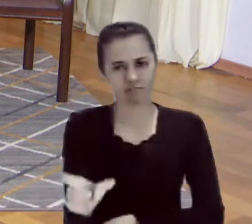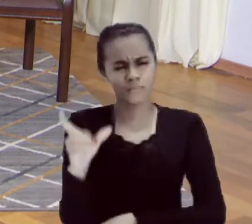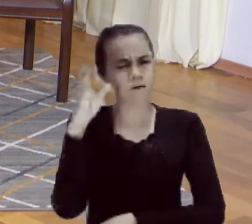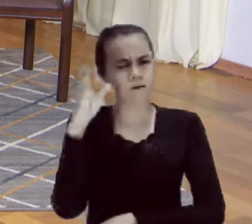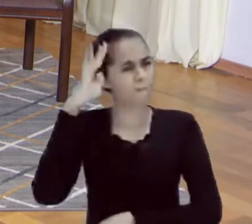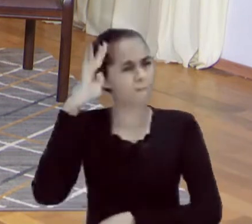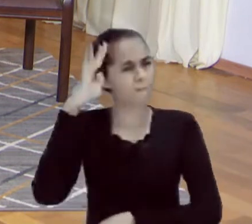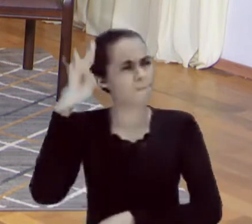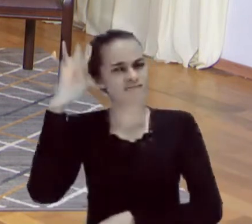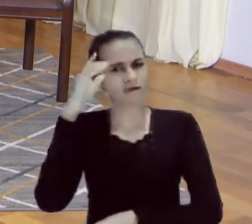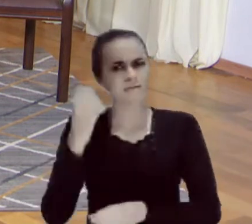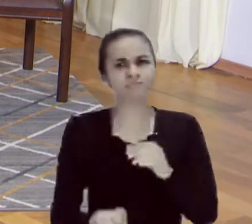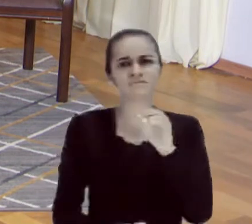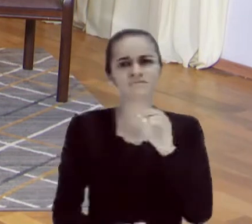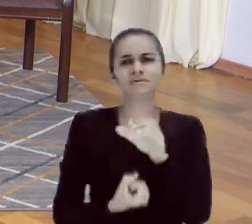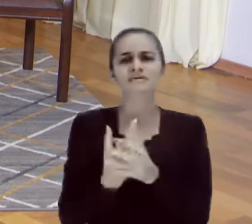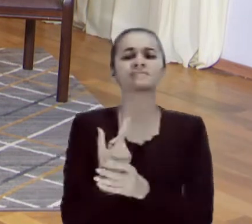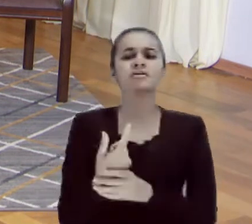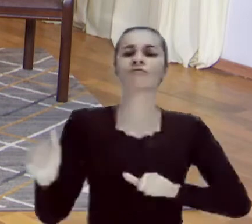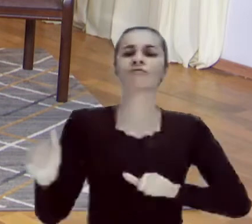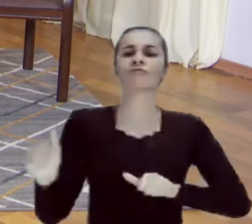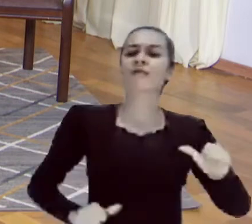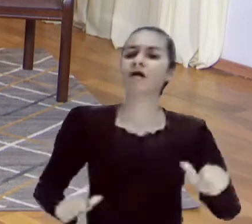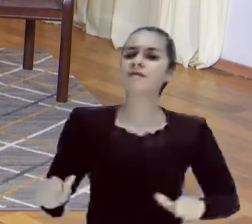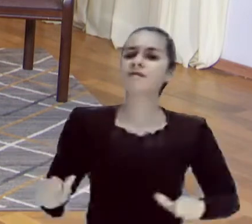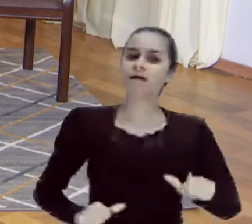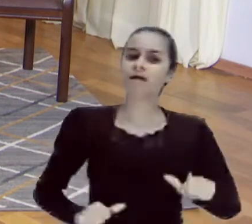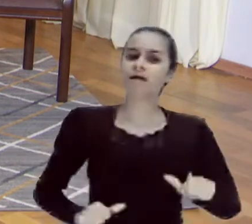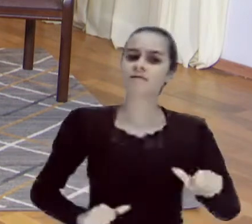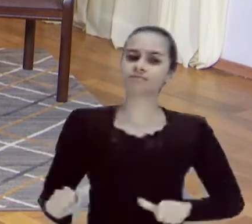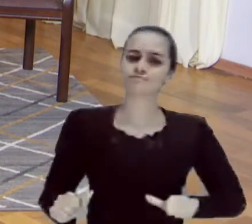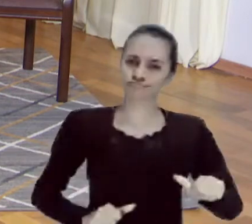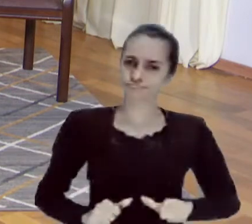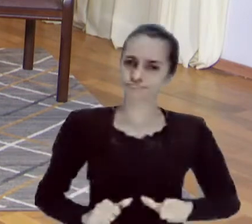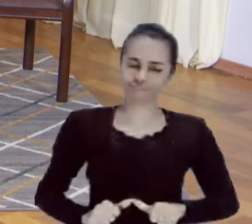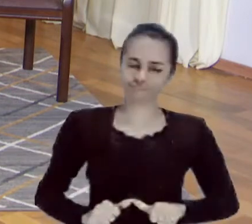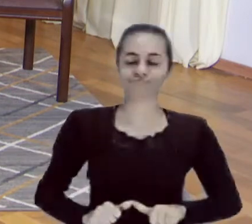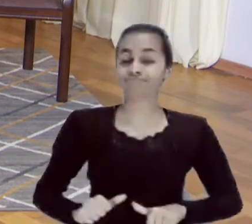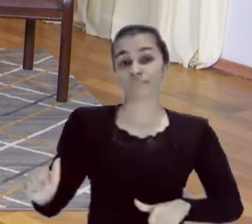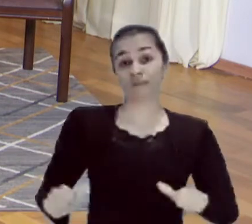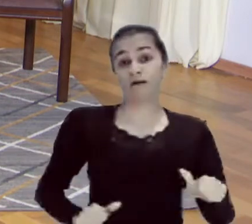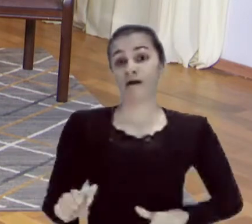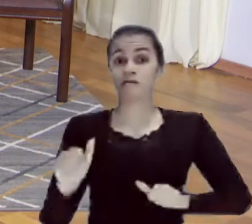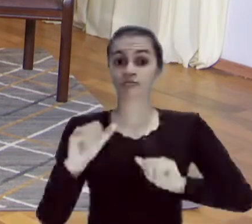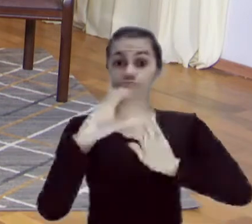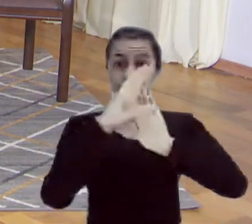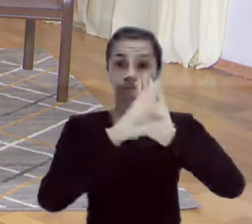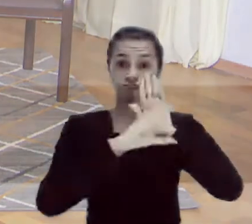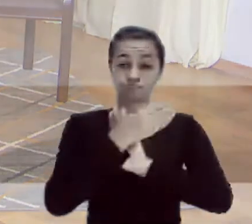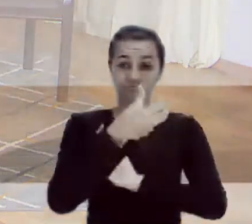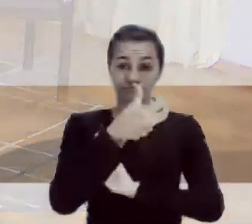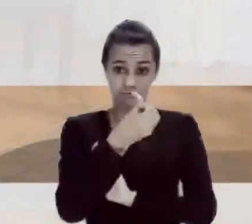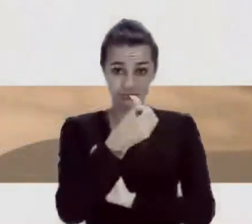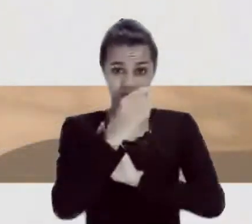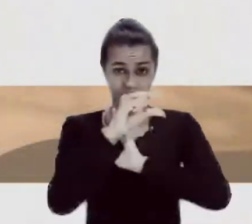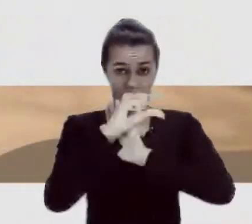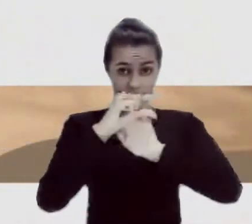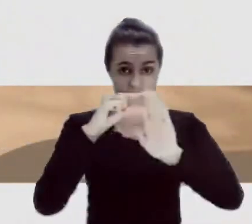social foi lá em Atos. Vamos acompanhar? Atos 6, capítulo 6, versos 1 a 5, diz